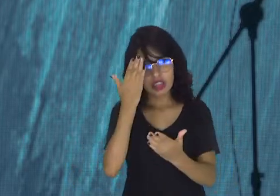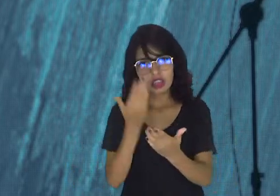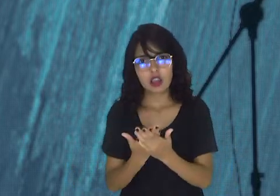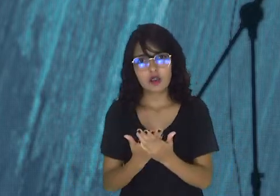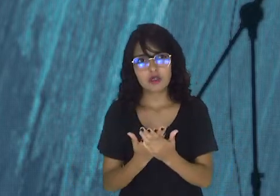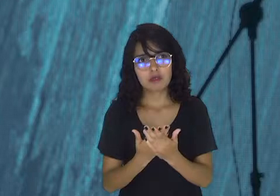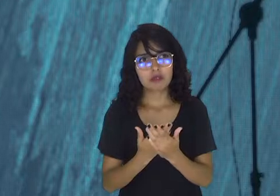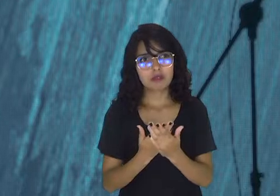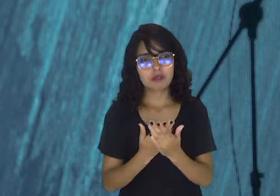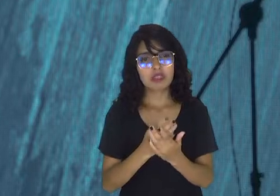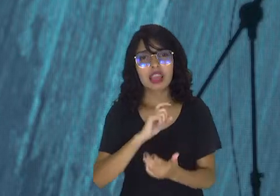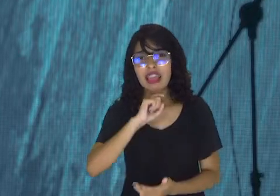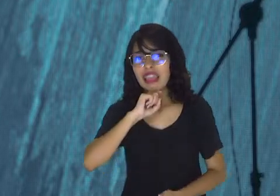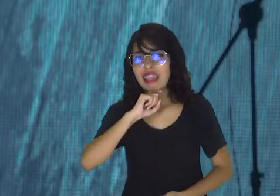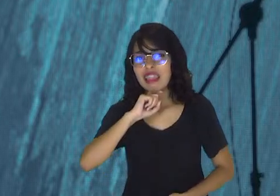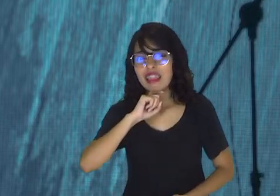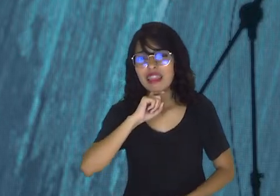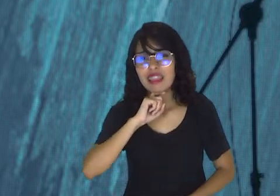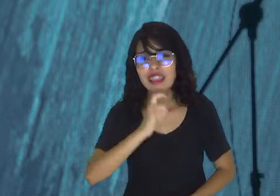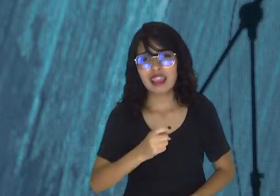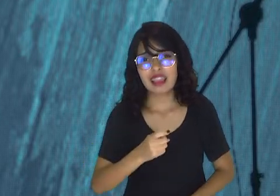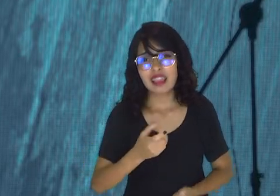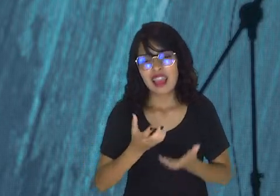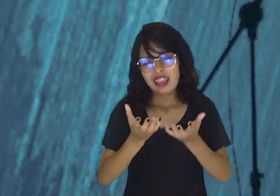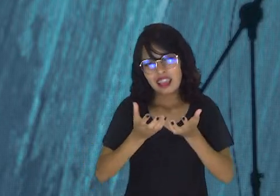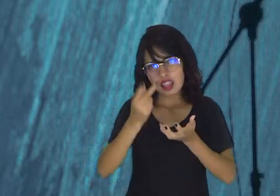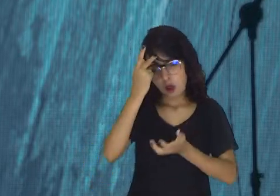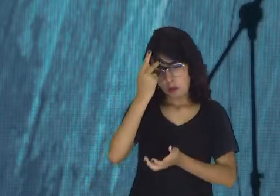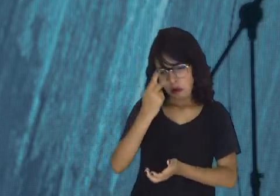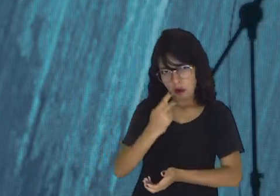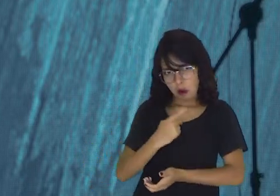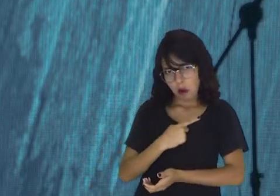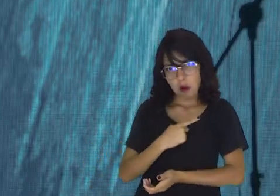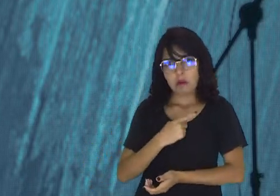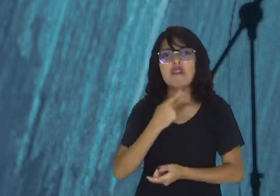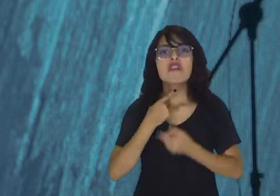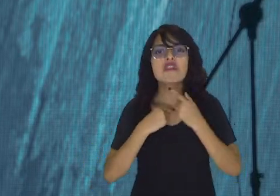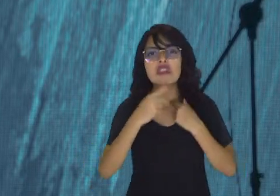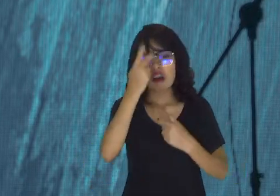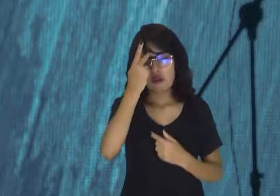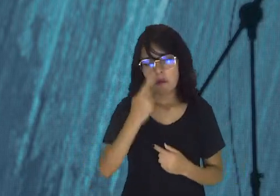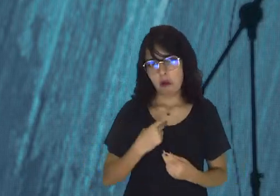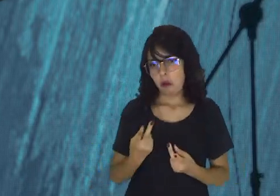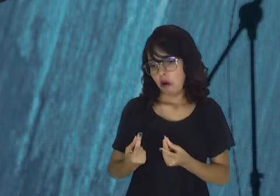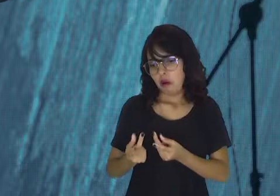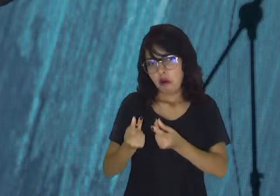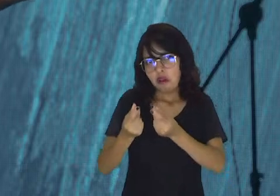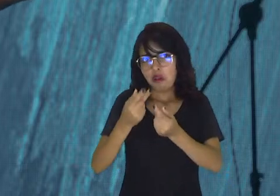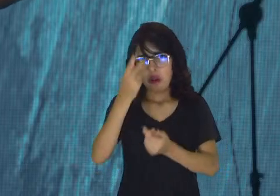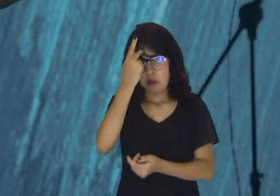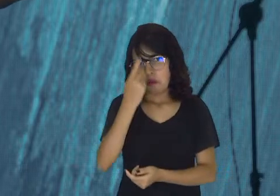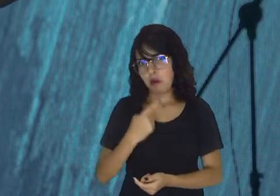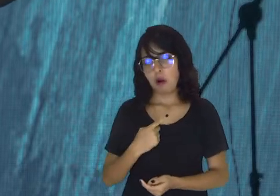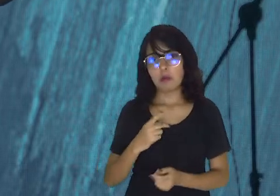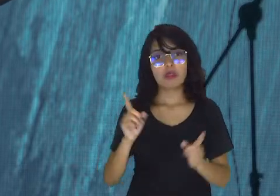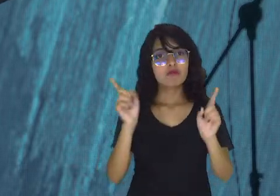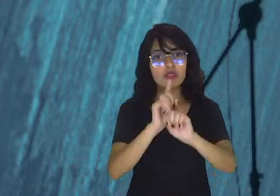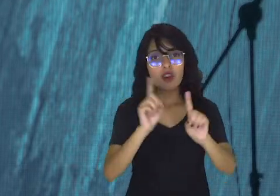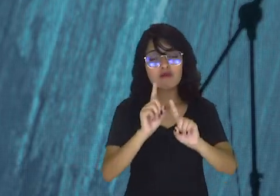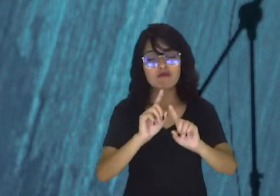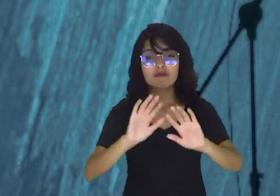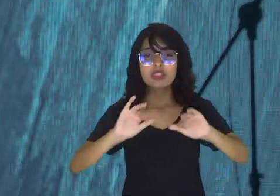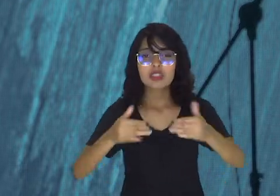considerava propriamente seu o que possuía e tudo lhes eram comum em nome de